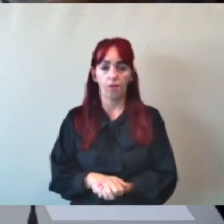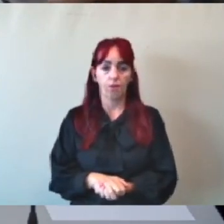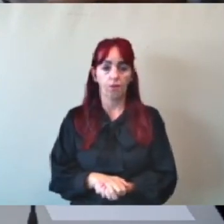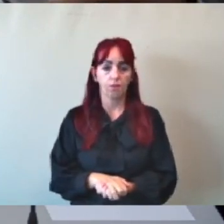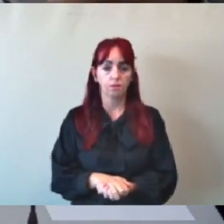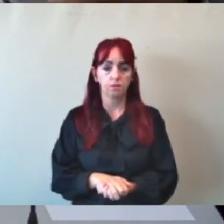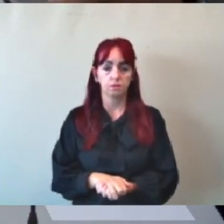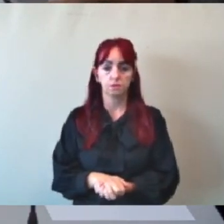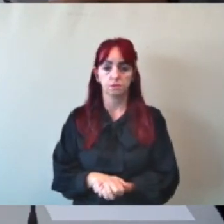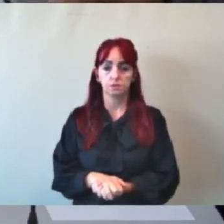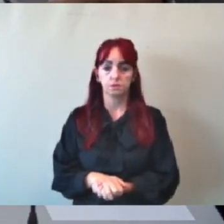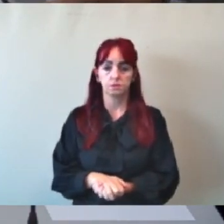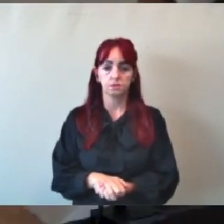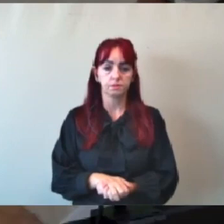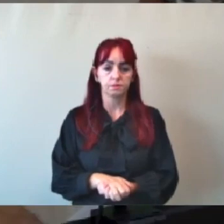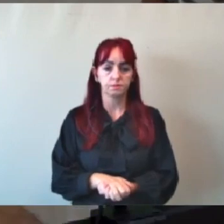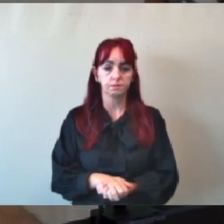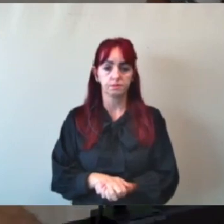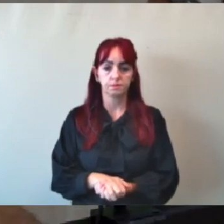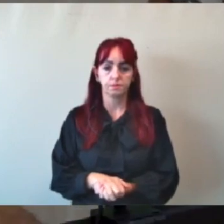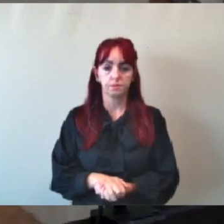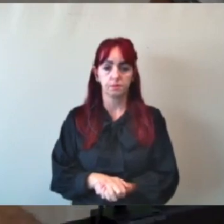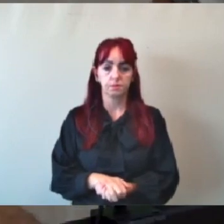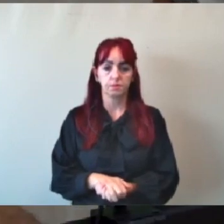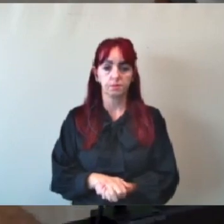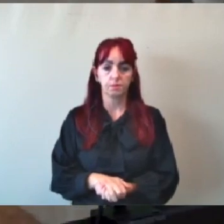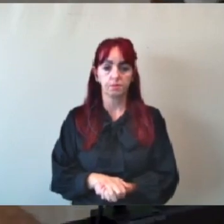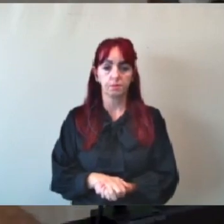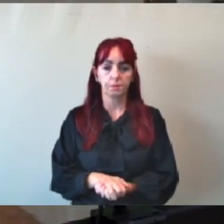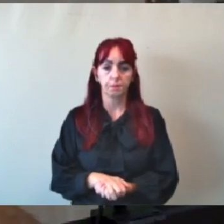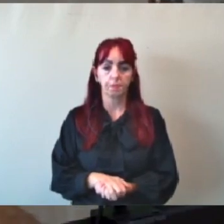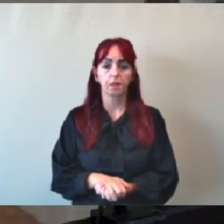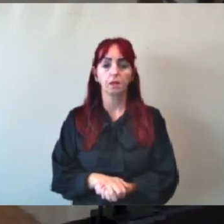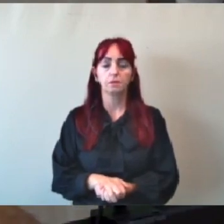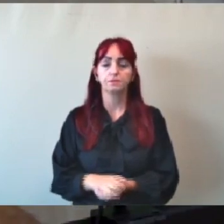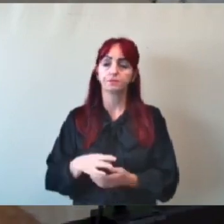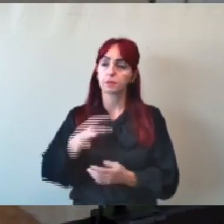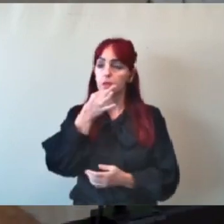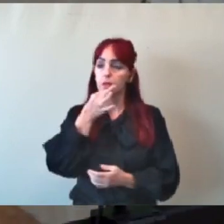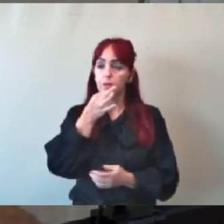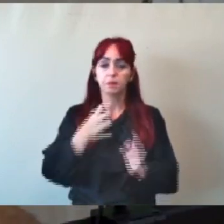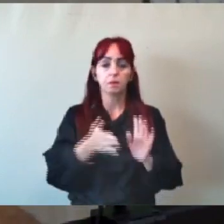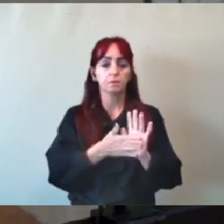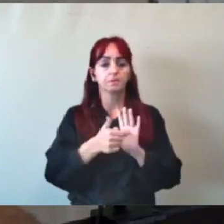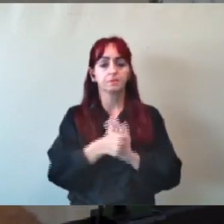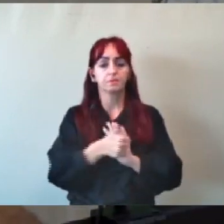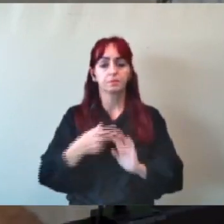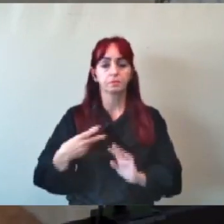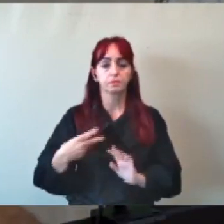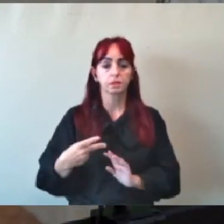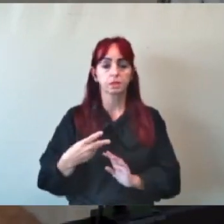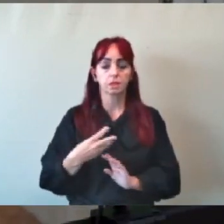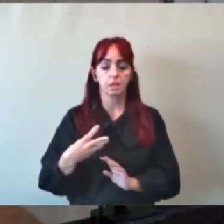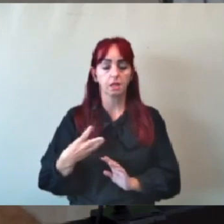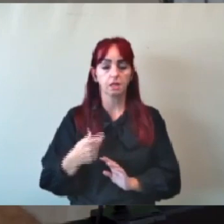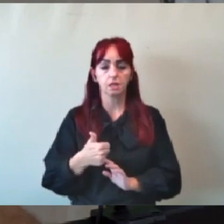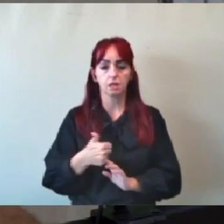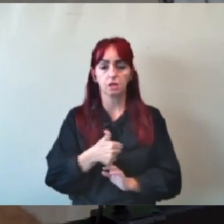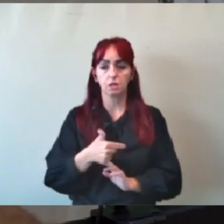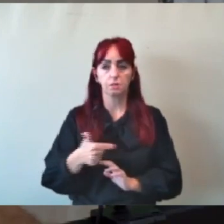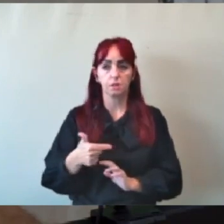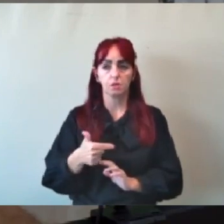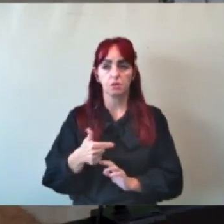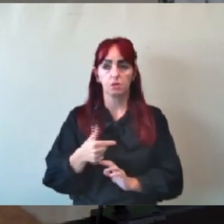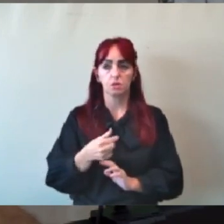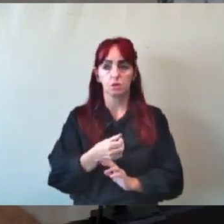Muito bem, vamos lá. Sugestão de proposição 13/2017, ementa, reformulação